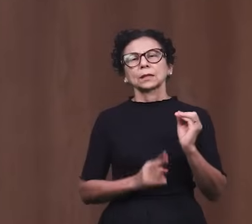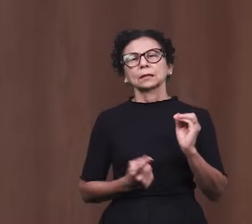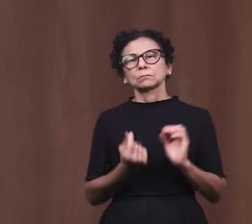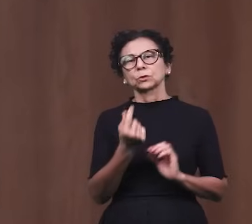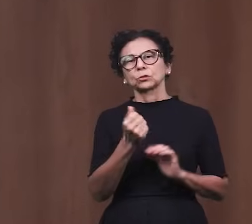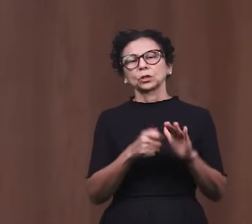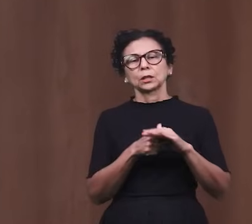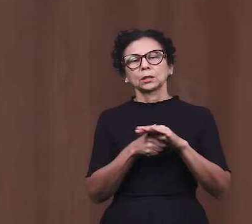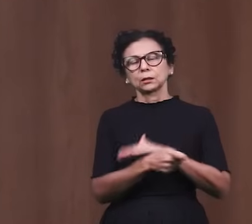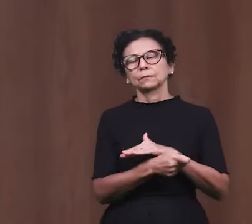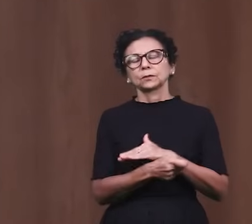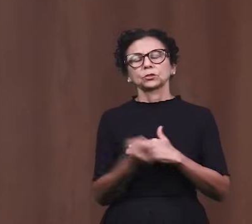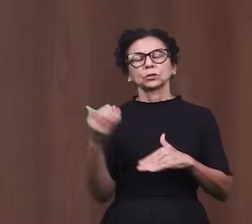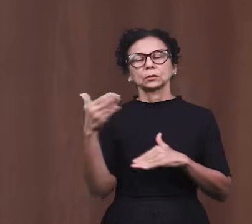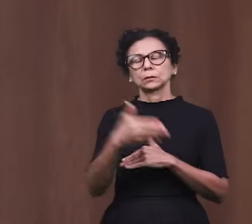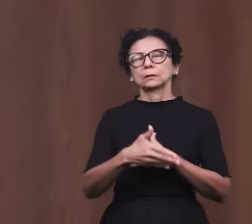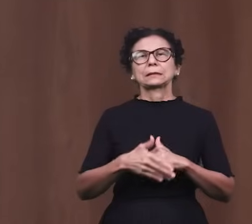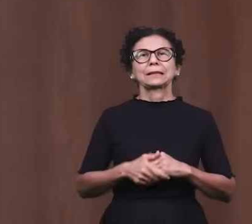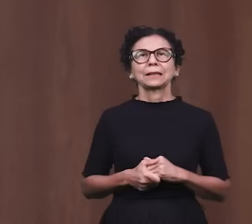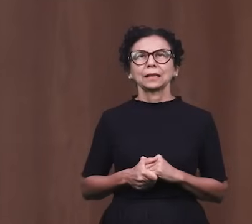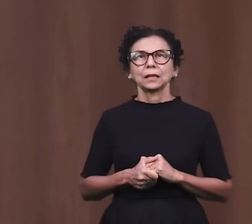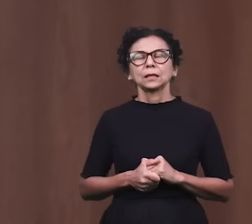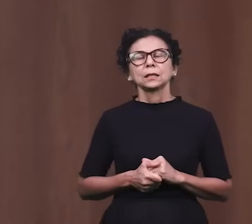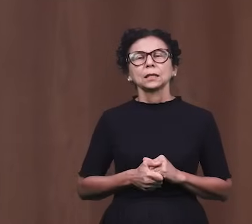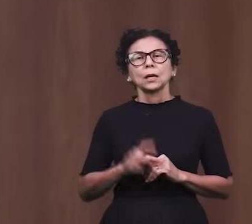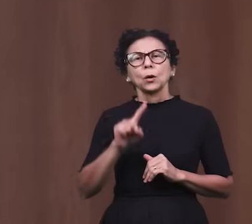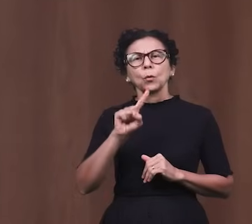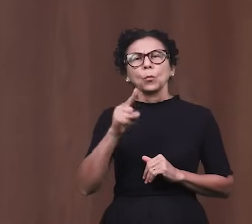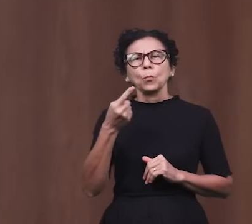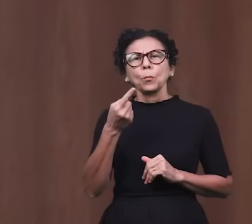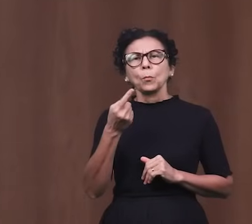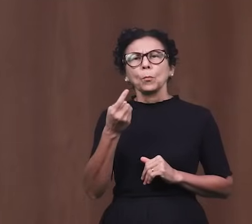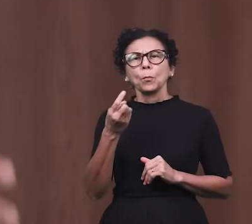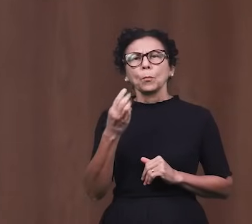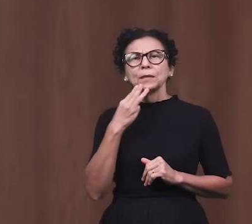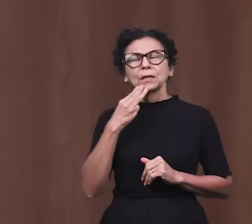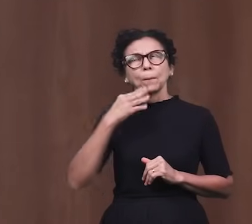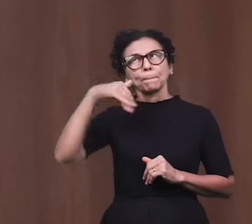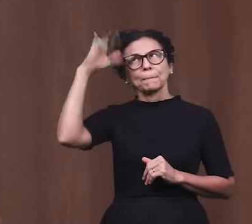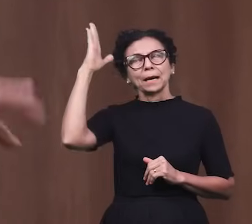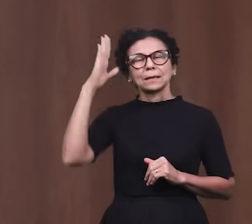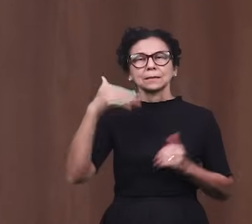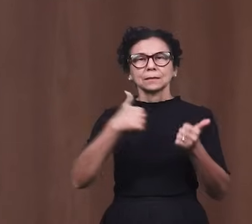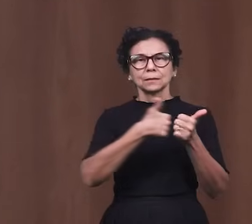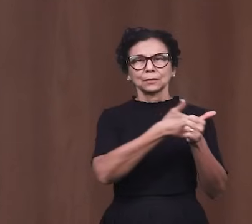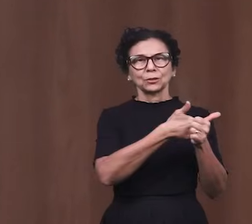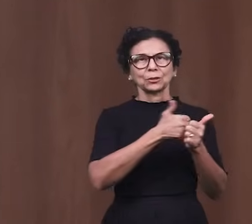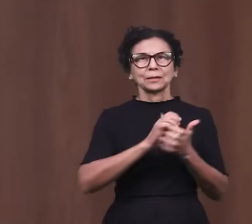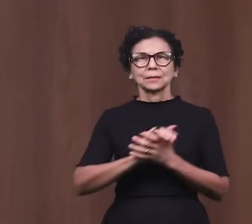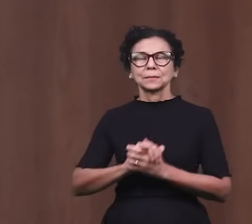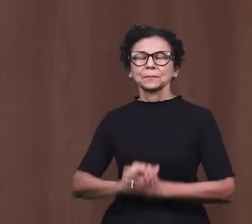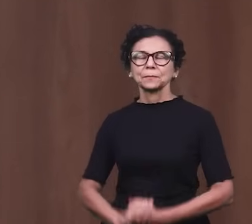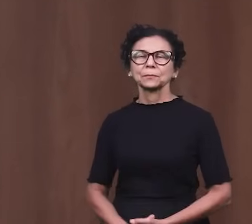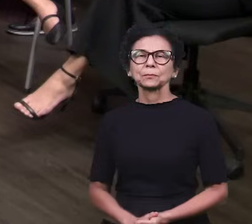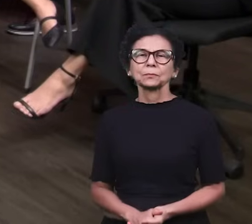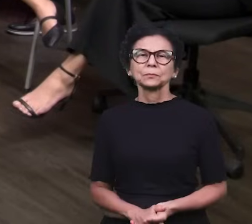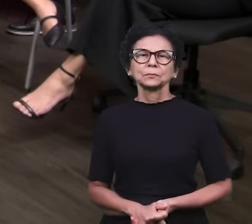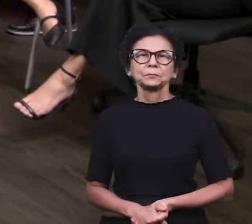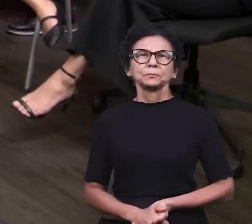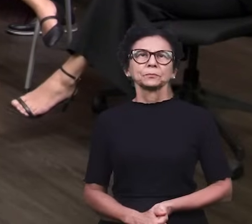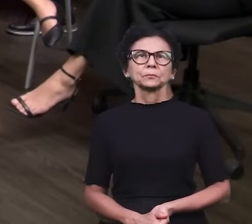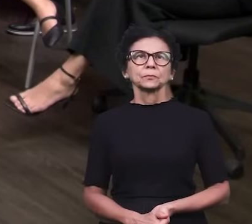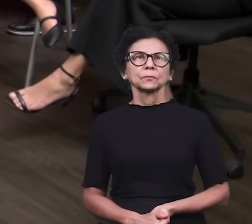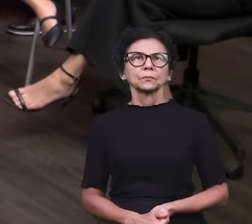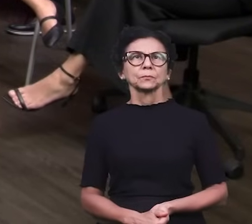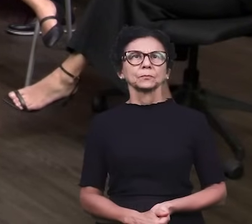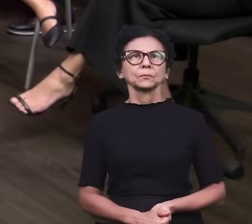está convidado a nos seguir, a fazer parte dos nossos canais, que hoje atingem mais de 1 milhão de seguidores aí, somadas todas as redes. Que Legal. beleza,